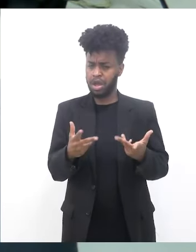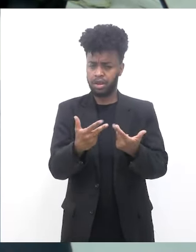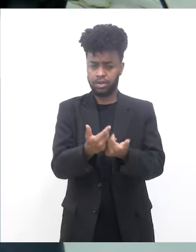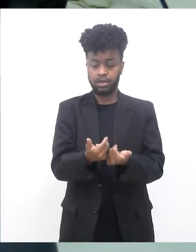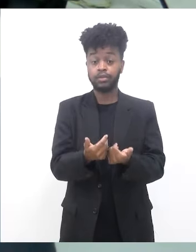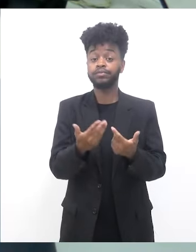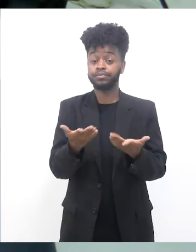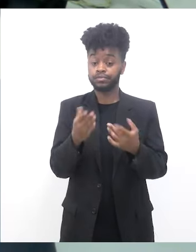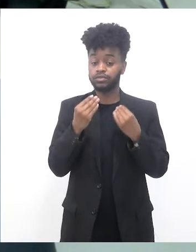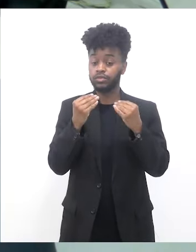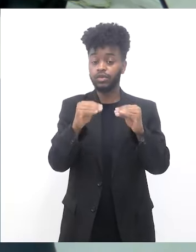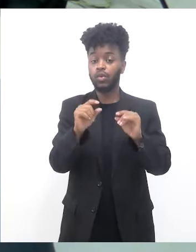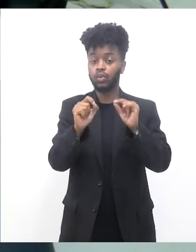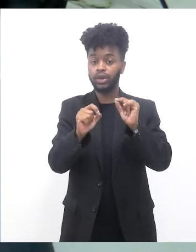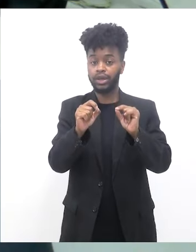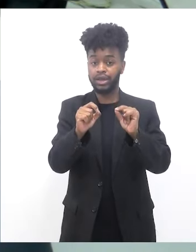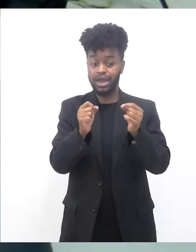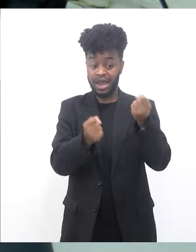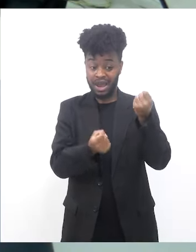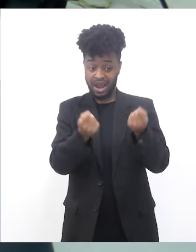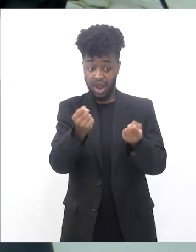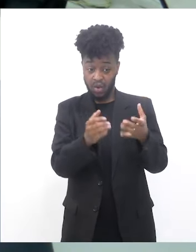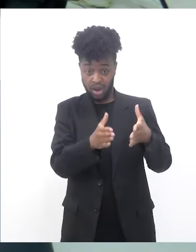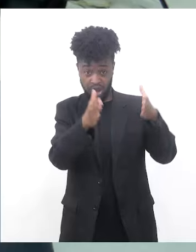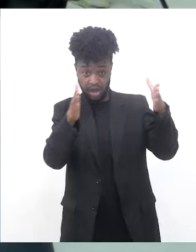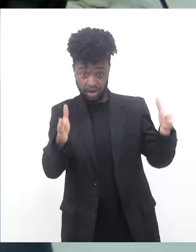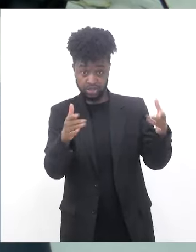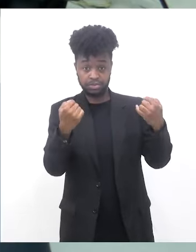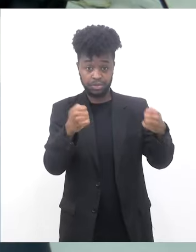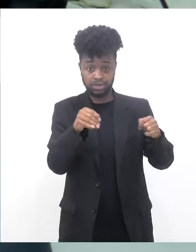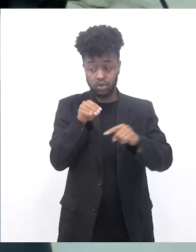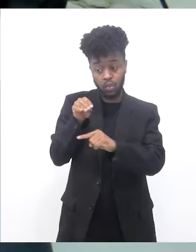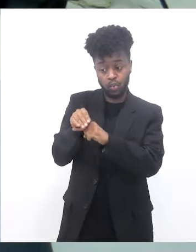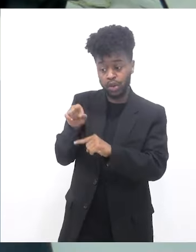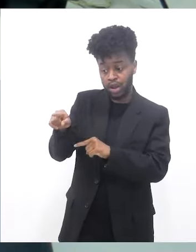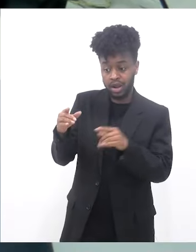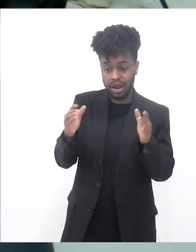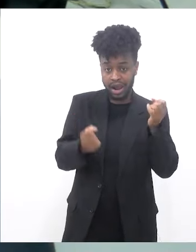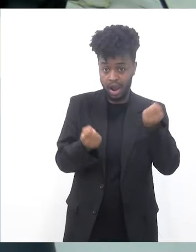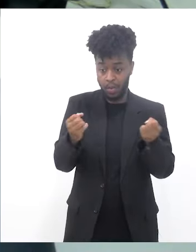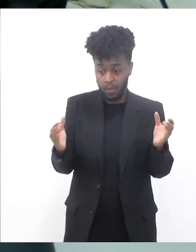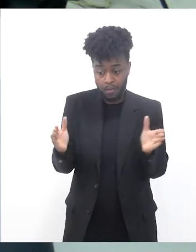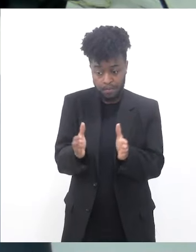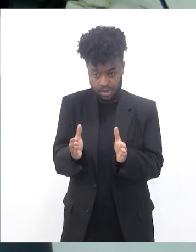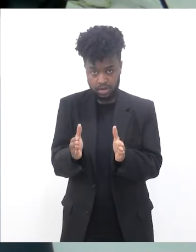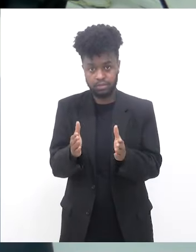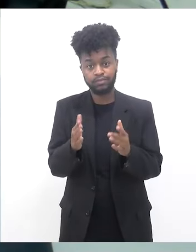maravilhosa. E vem lá dizendo que o veículo maior tem que tomar conta do veículo menor.